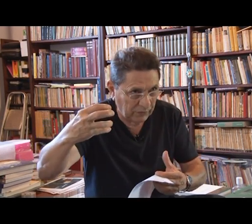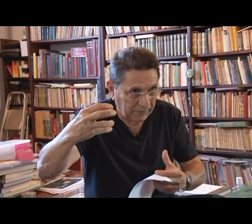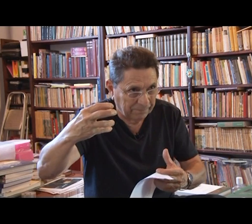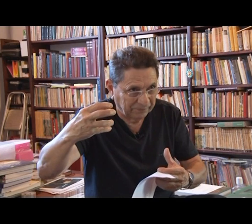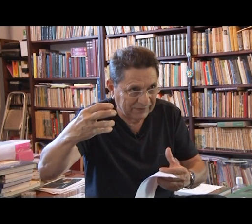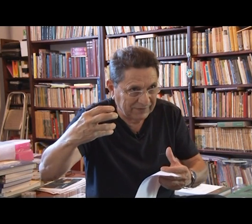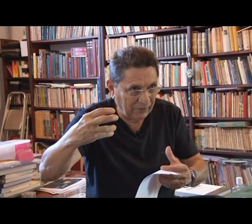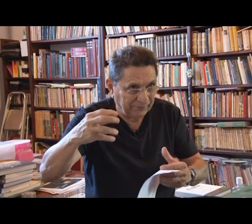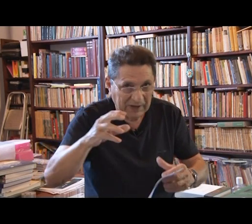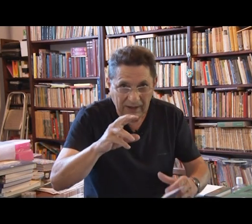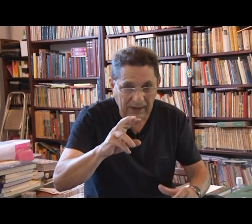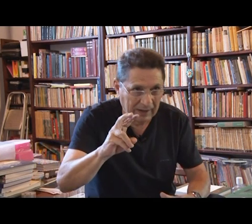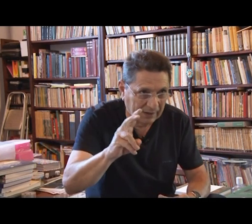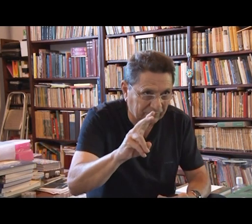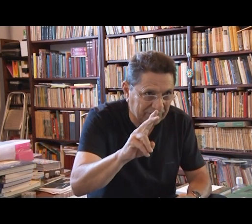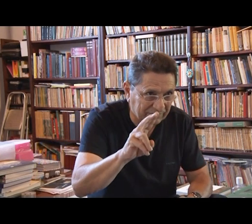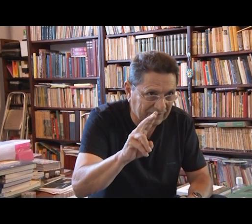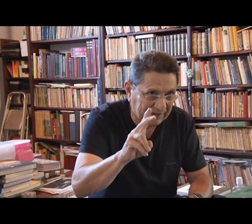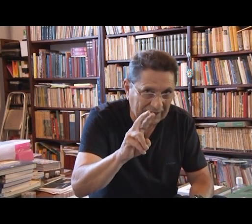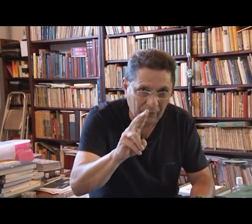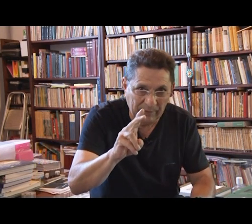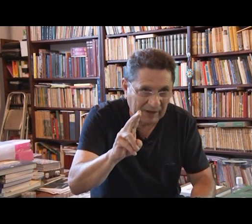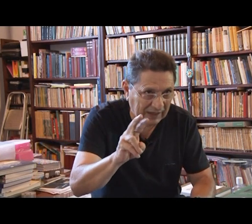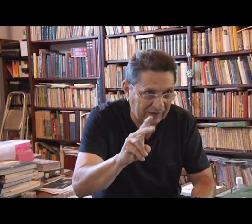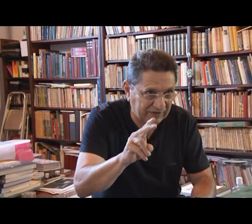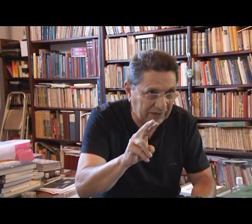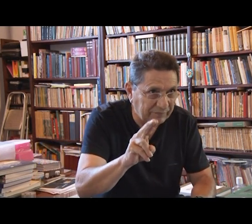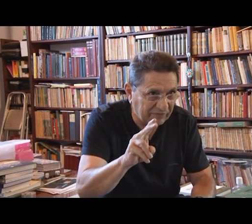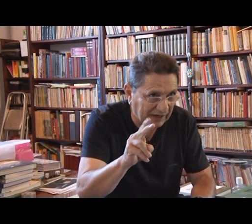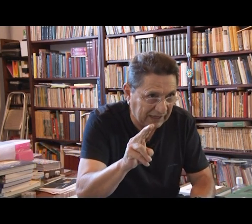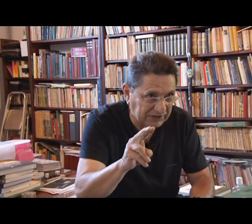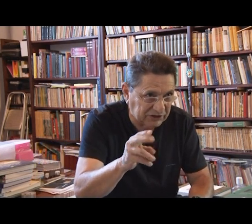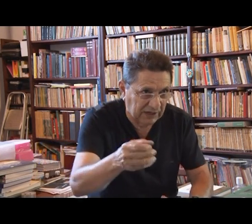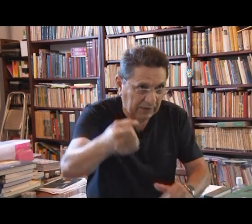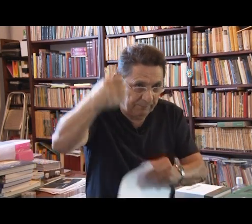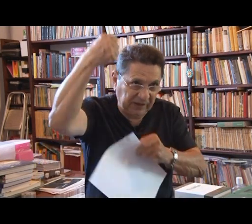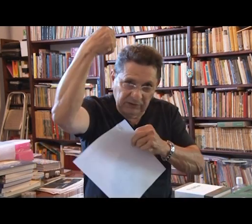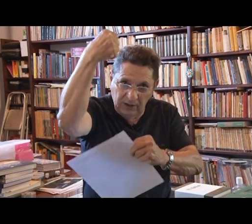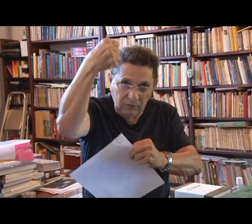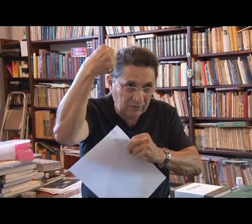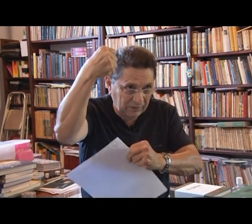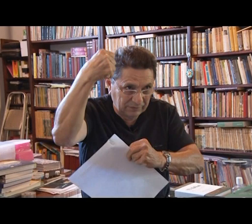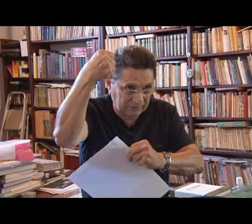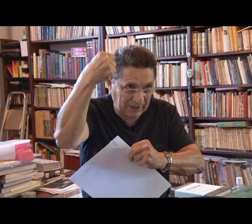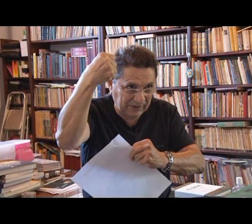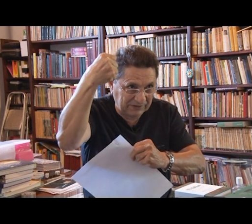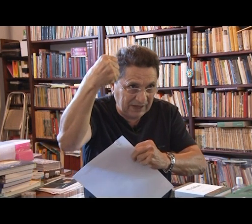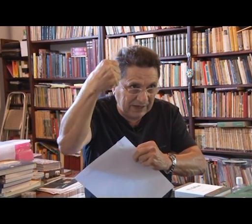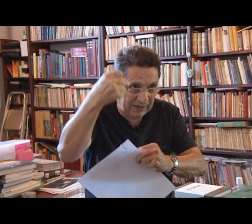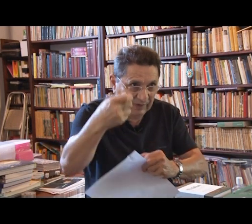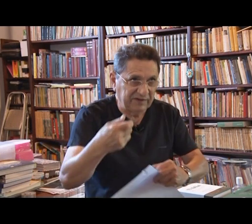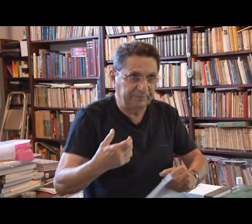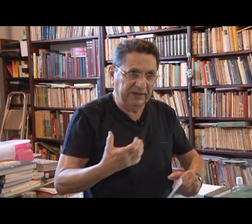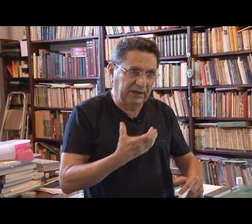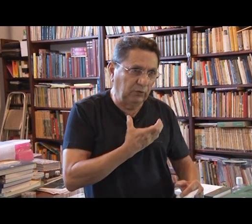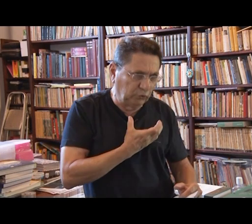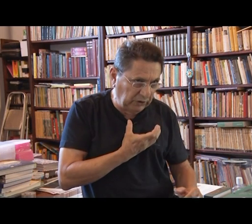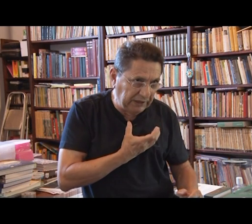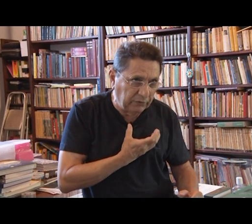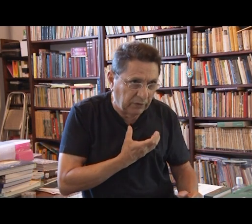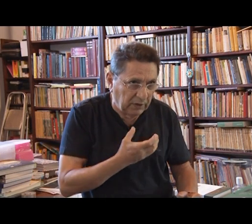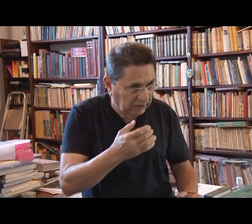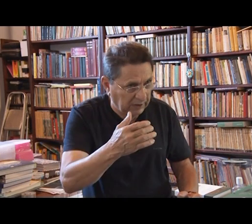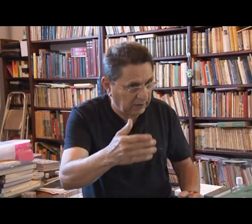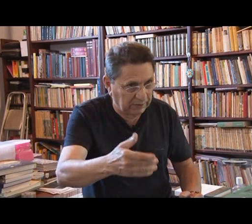ouro. Então, você vê que é uma palavra ambivalente. Pendão da bandeira, mas pendão